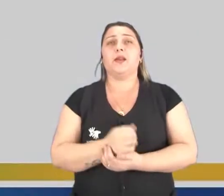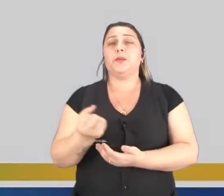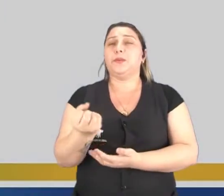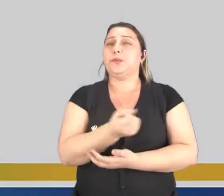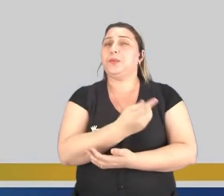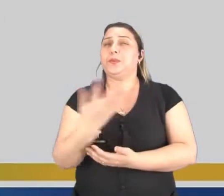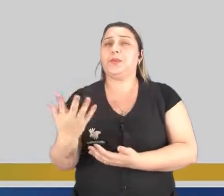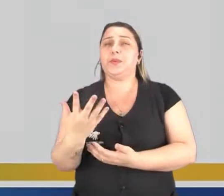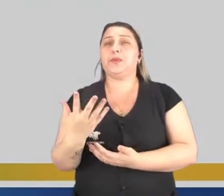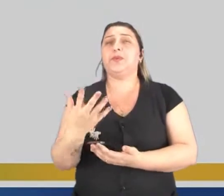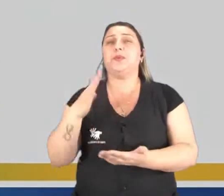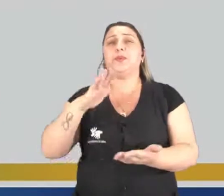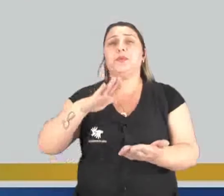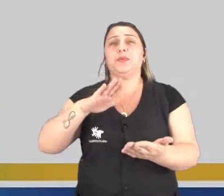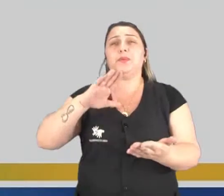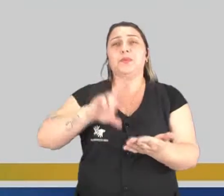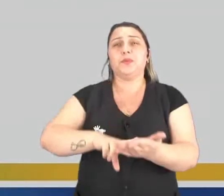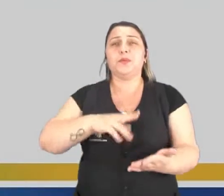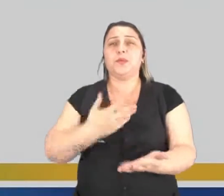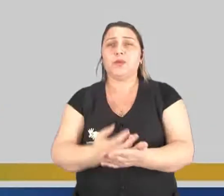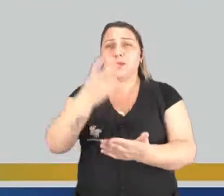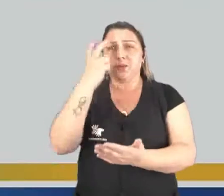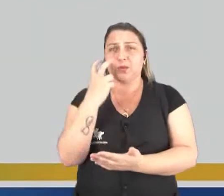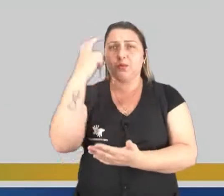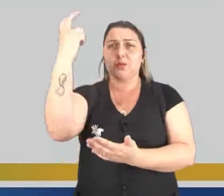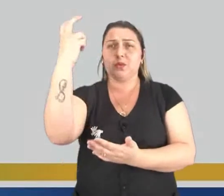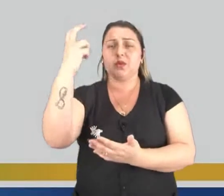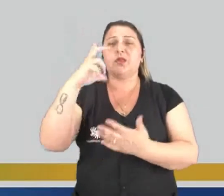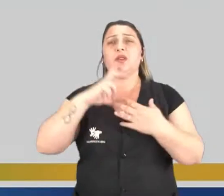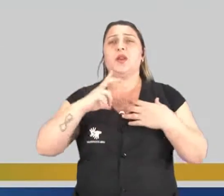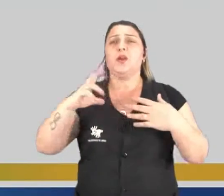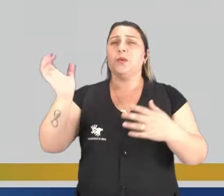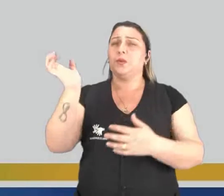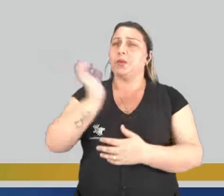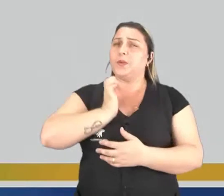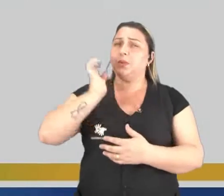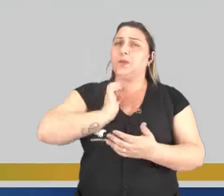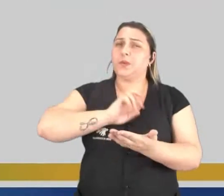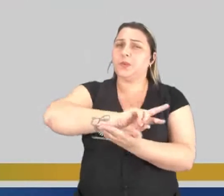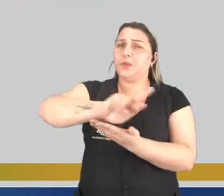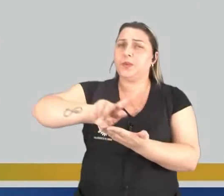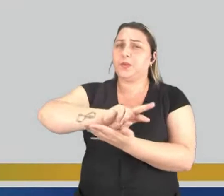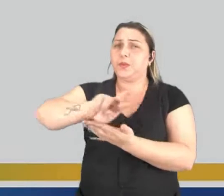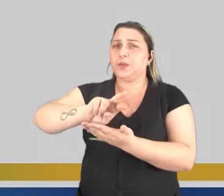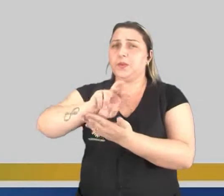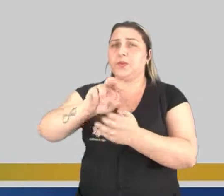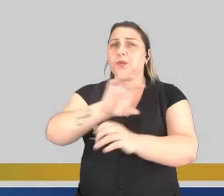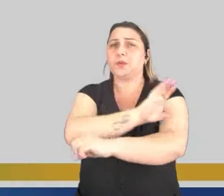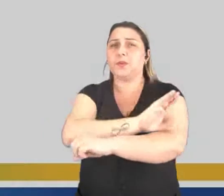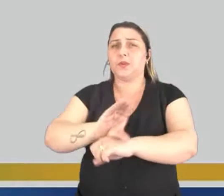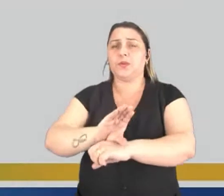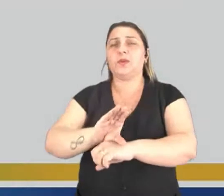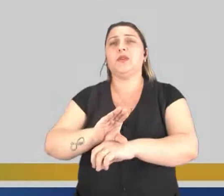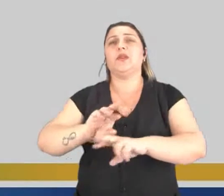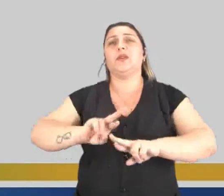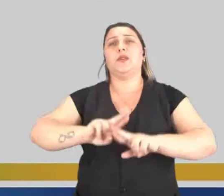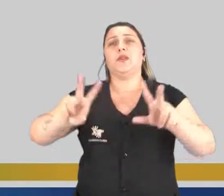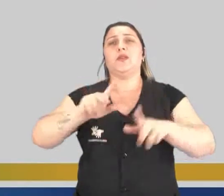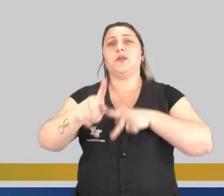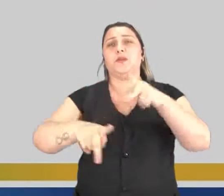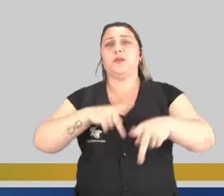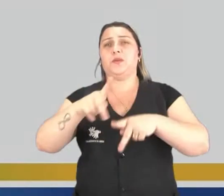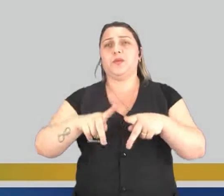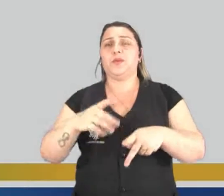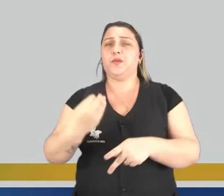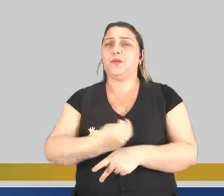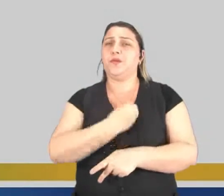inúmeras tradições, culturas, Havia uma riqueza cultural muito grande aqui entre esses povos. E